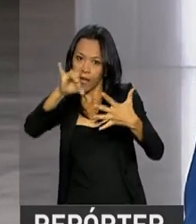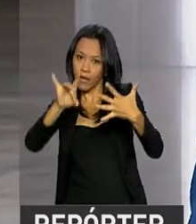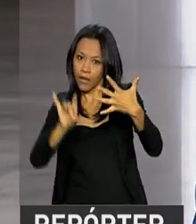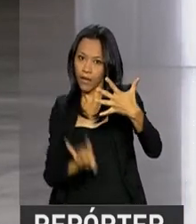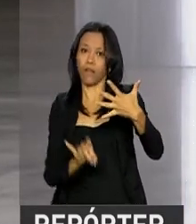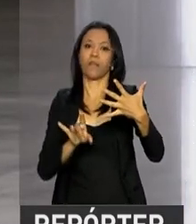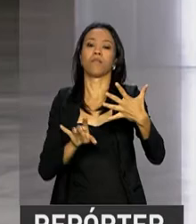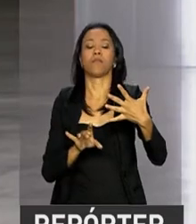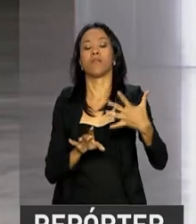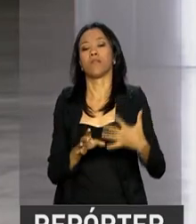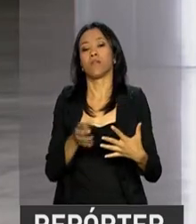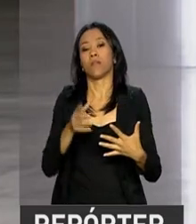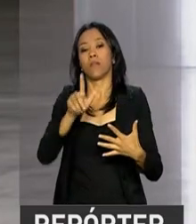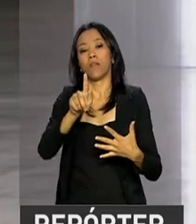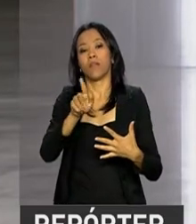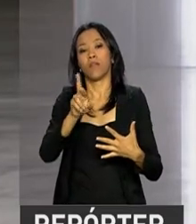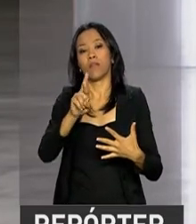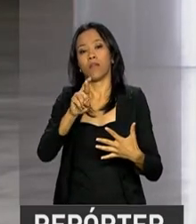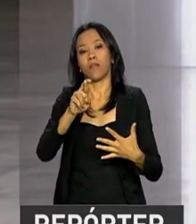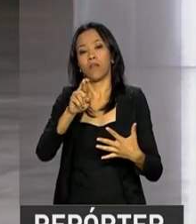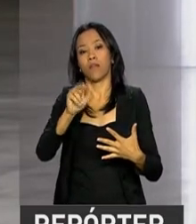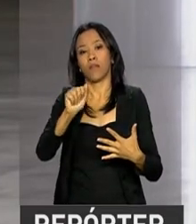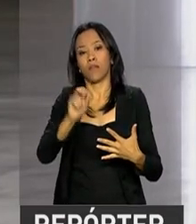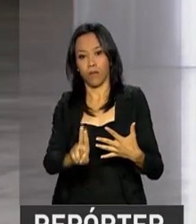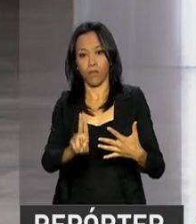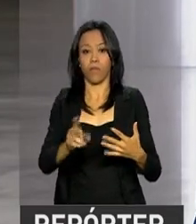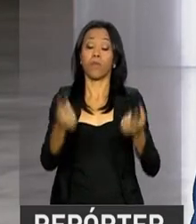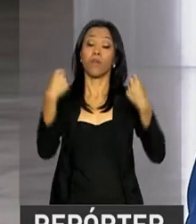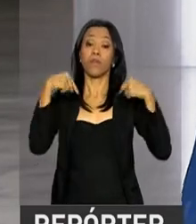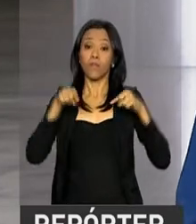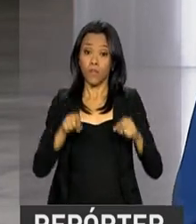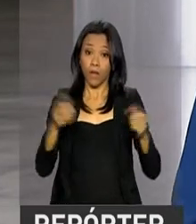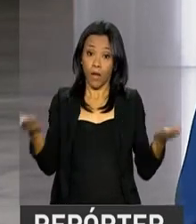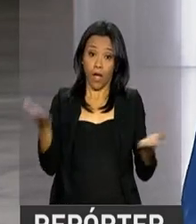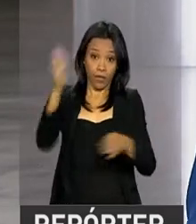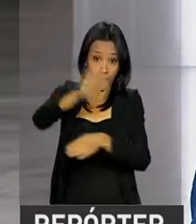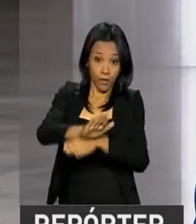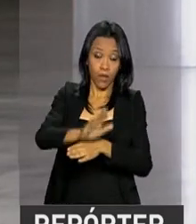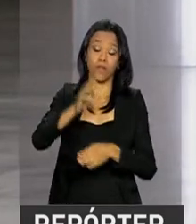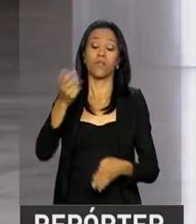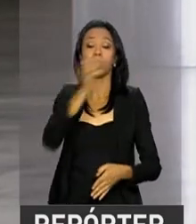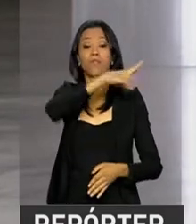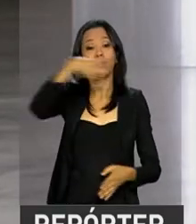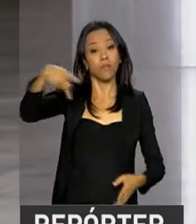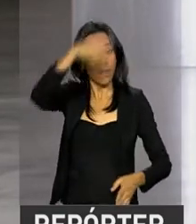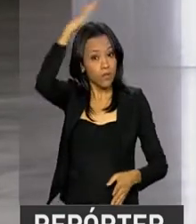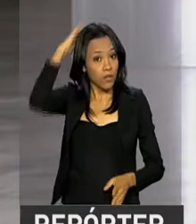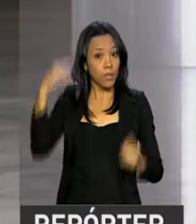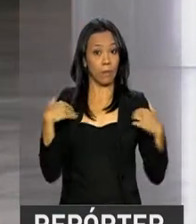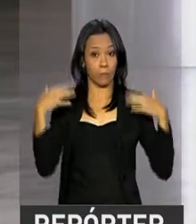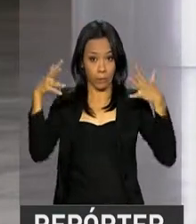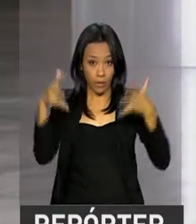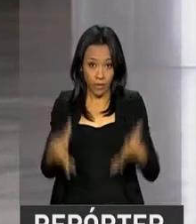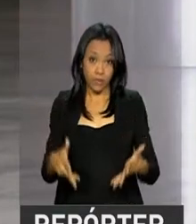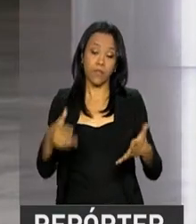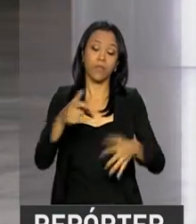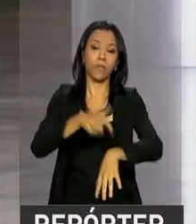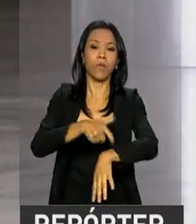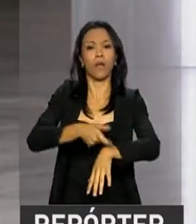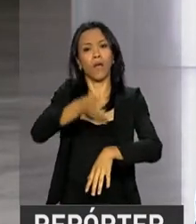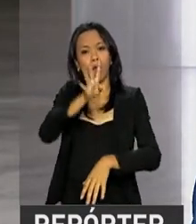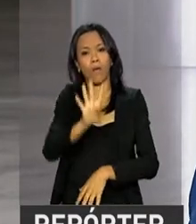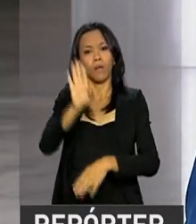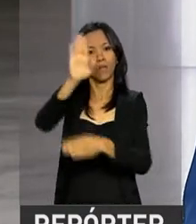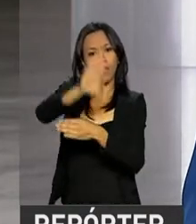bom e à tarde aqui no palácio do planalto o presidente michel temer participa às quatro horas da tarde ele recebe aliás